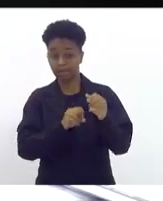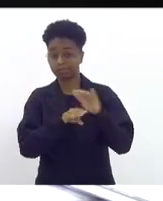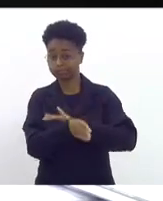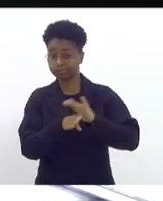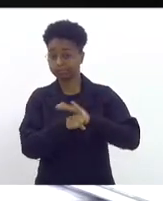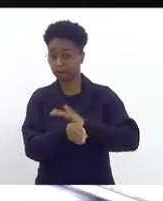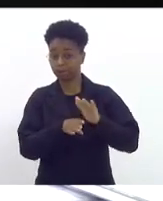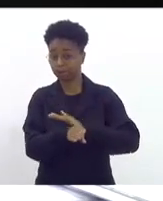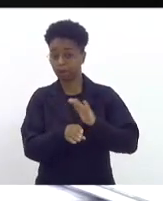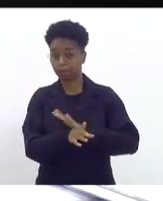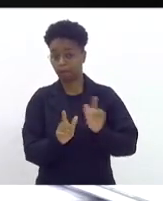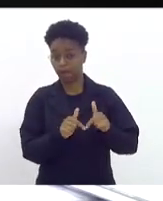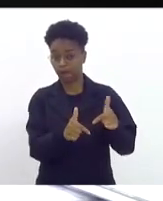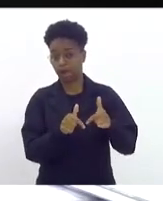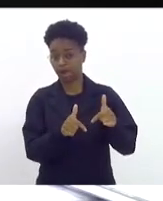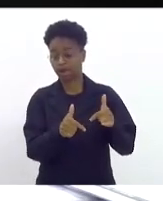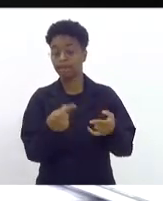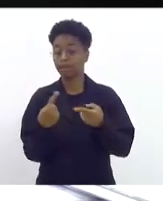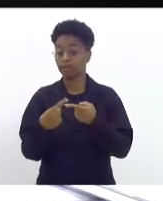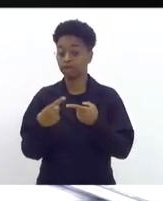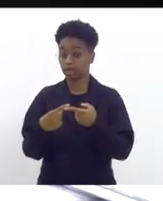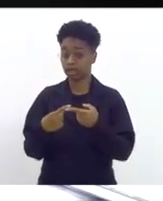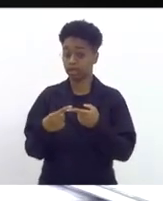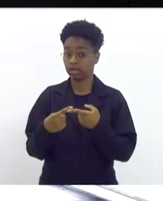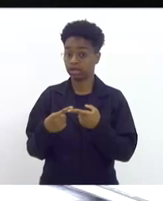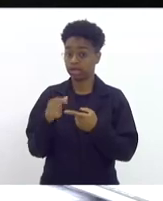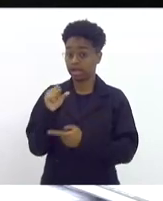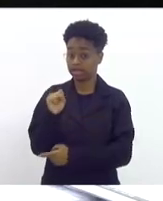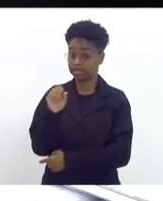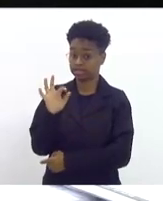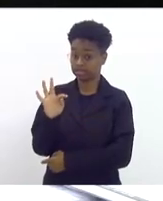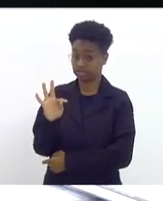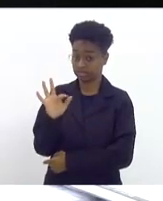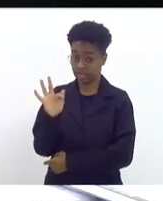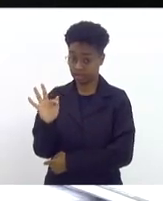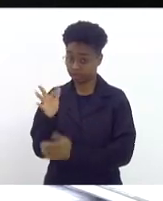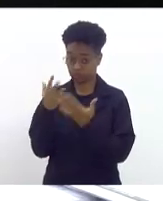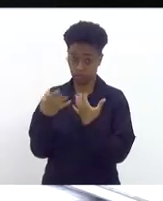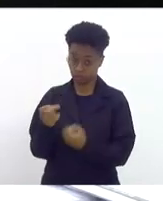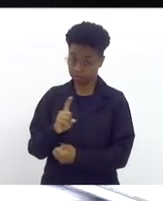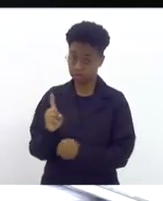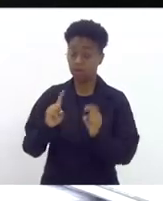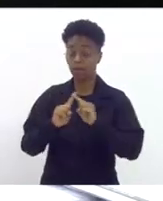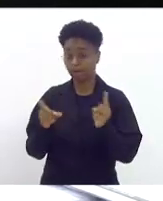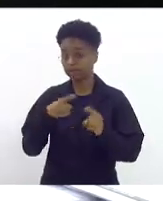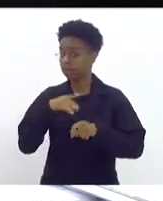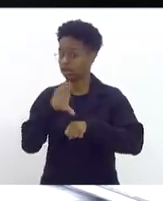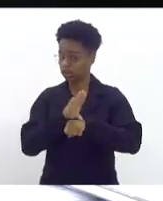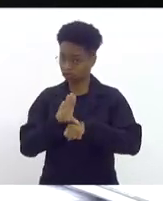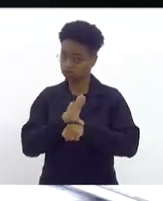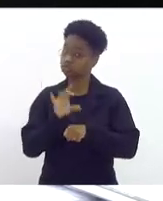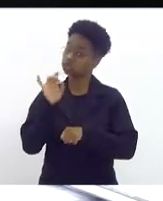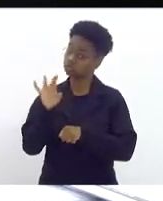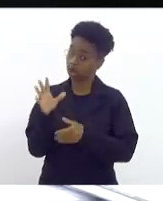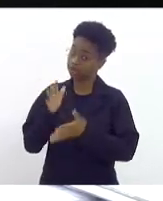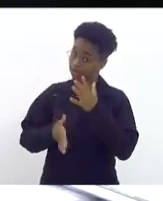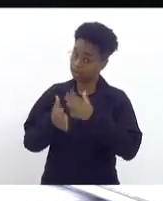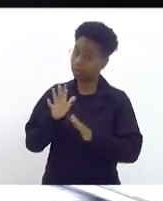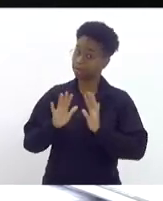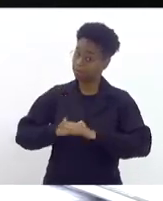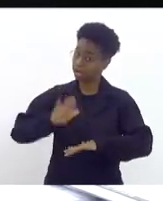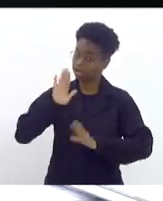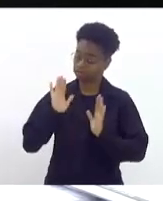Supremo agora mesmo acabou de não reconhecer isso mas existem na Constituição só para complicar mais